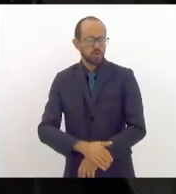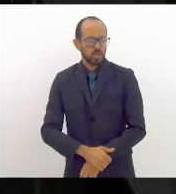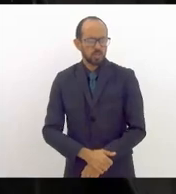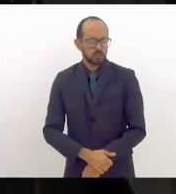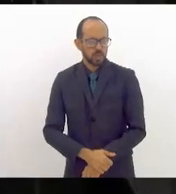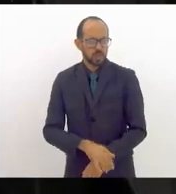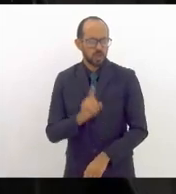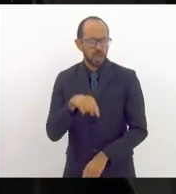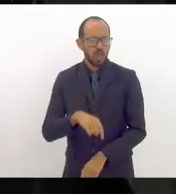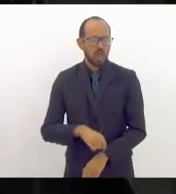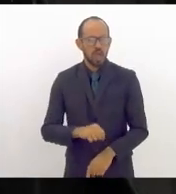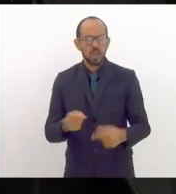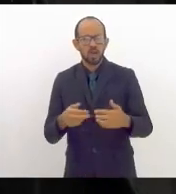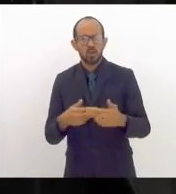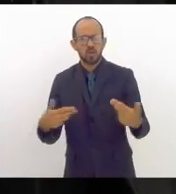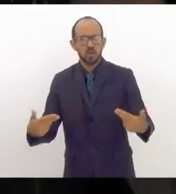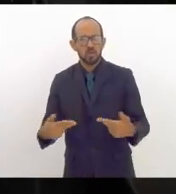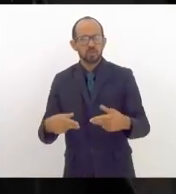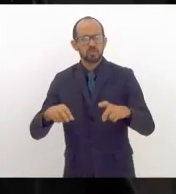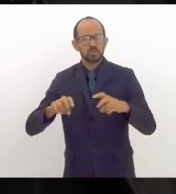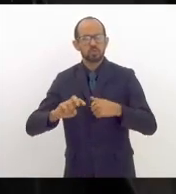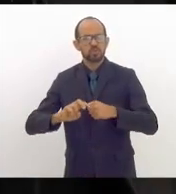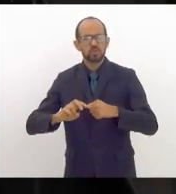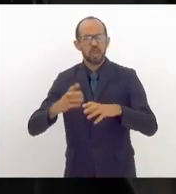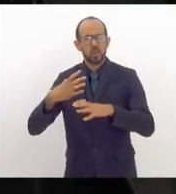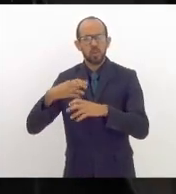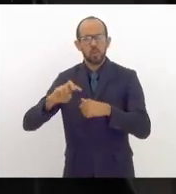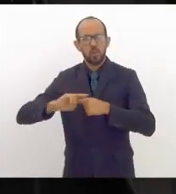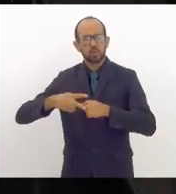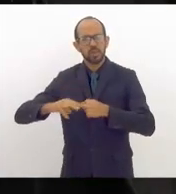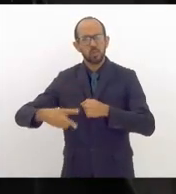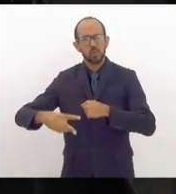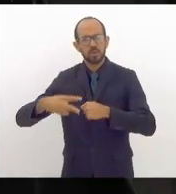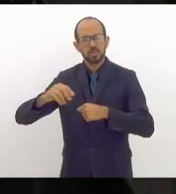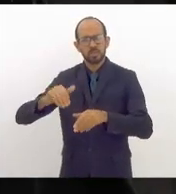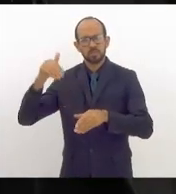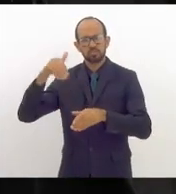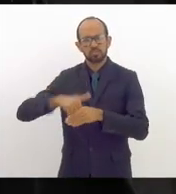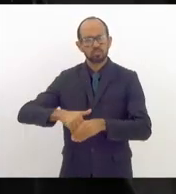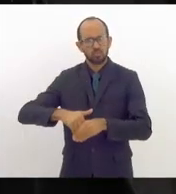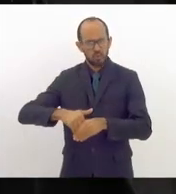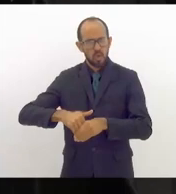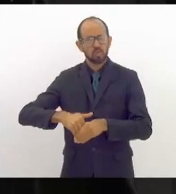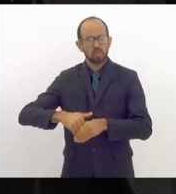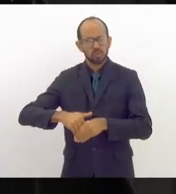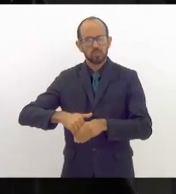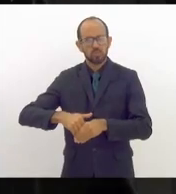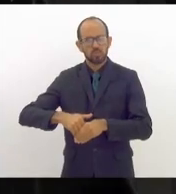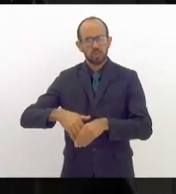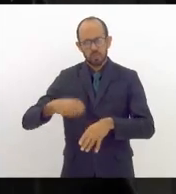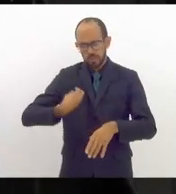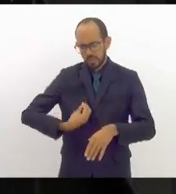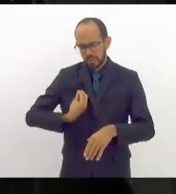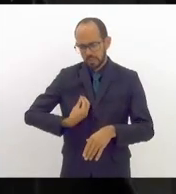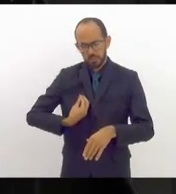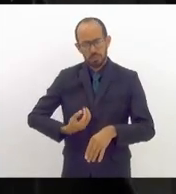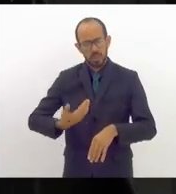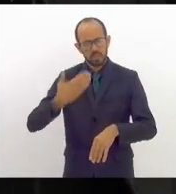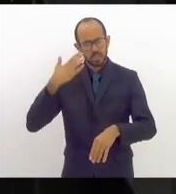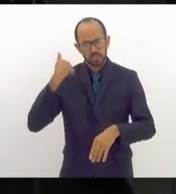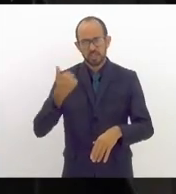questionamentos ao resultado eleitoral ora Quem participa da disputa eleitoral a priori já conhece